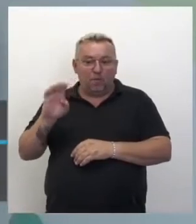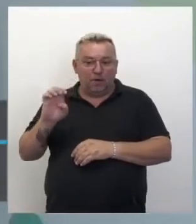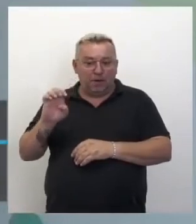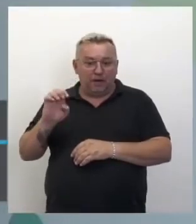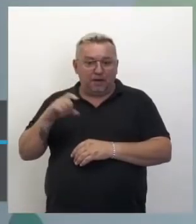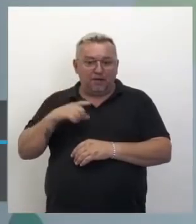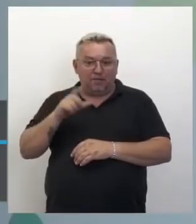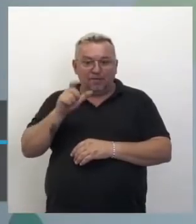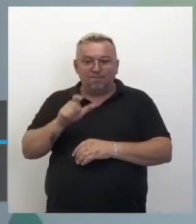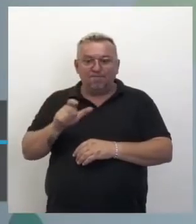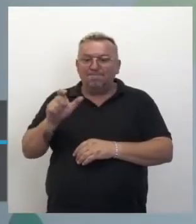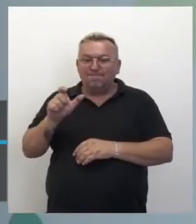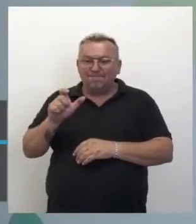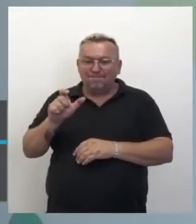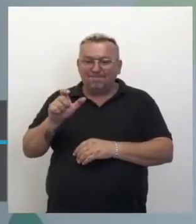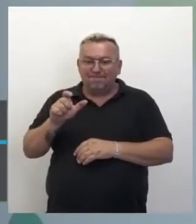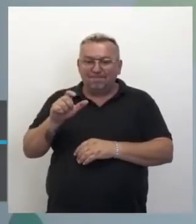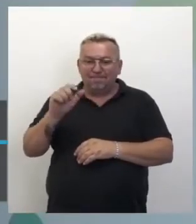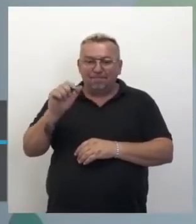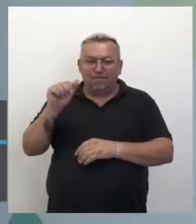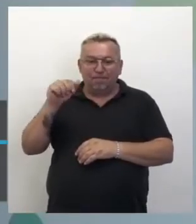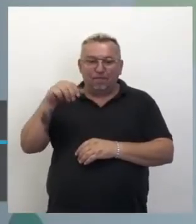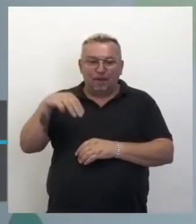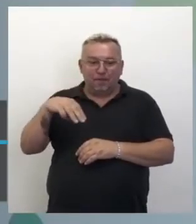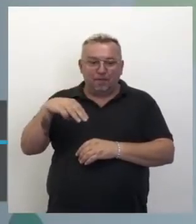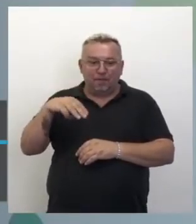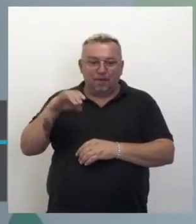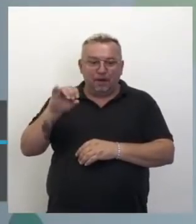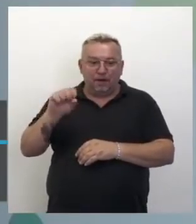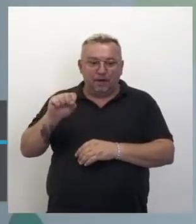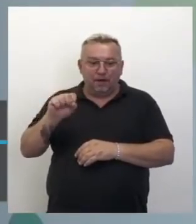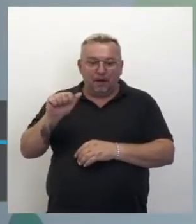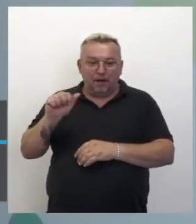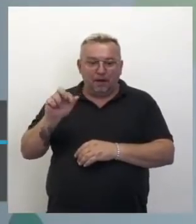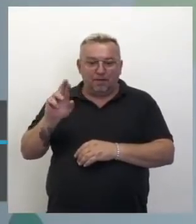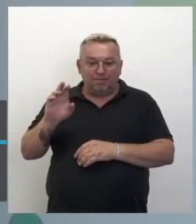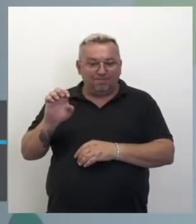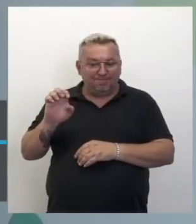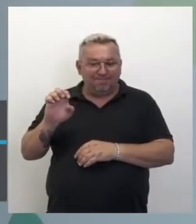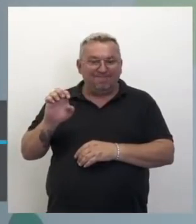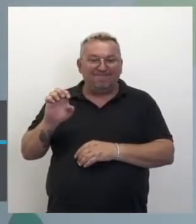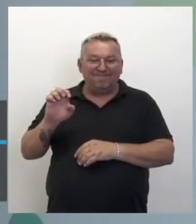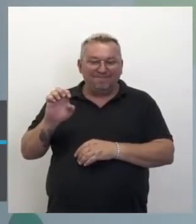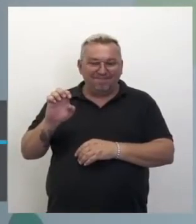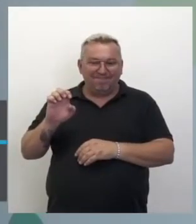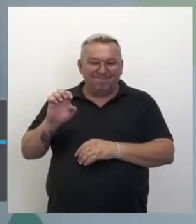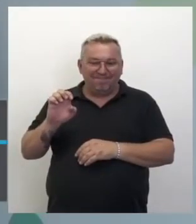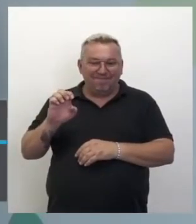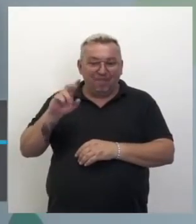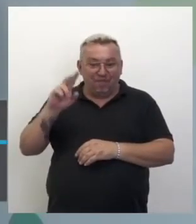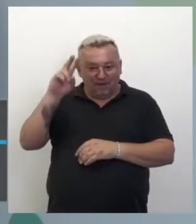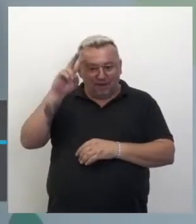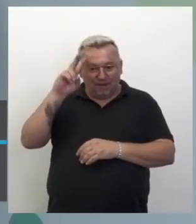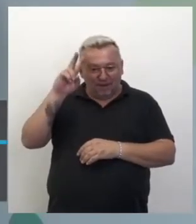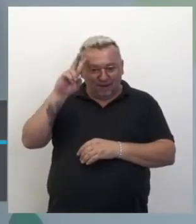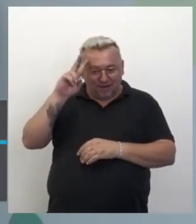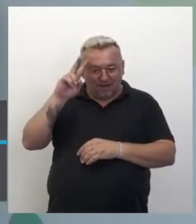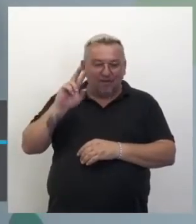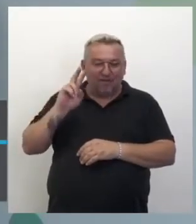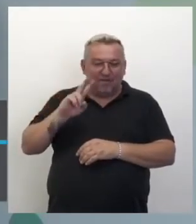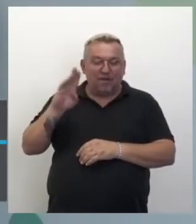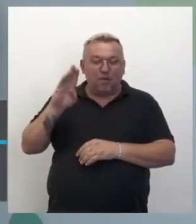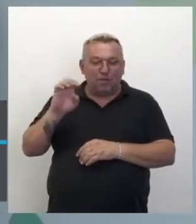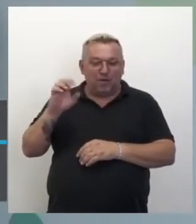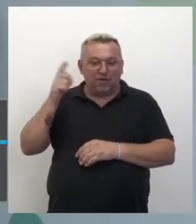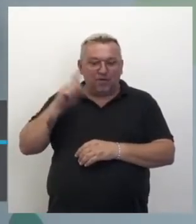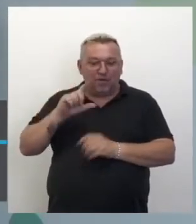São 3 palavras, gente. Am, is, are. Então, se você hoje lembrar do am, is, are, você já consegue fazer